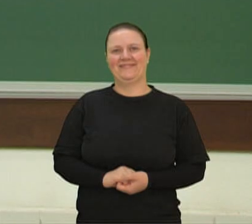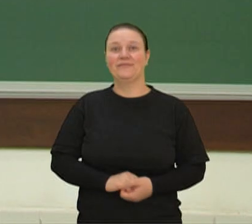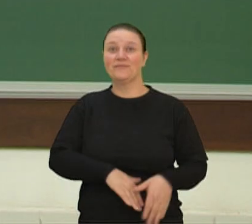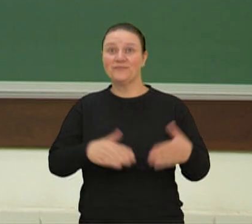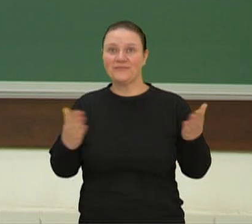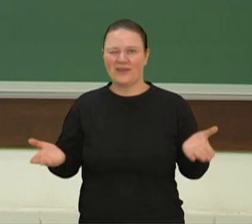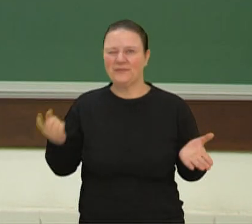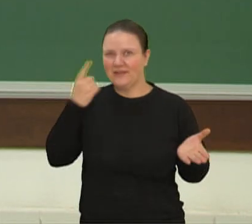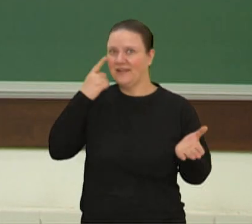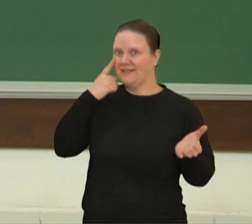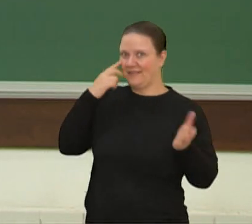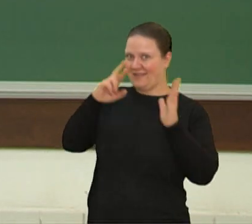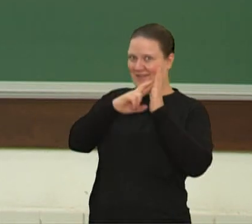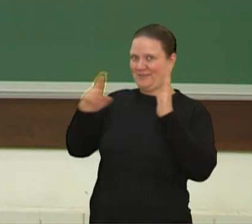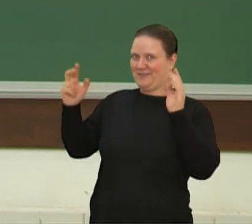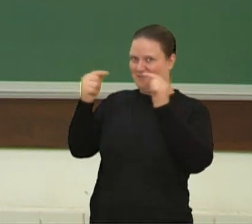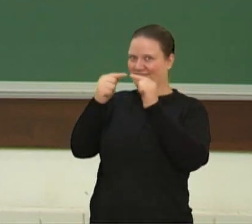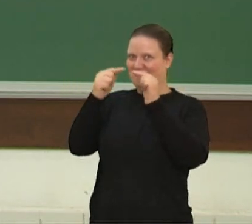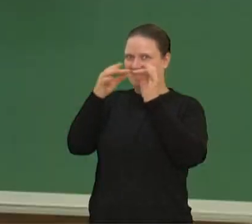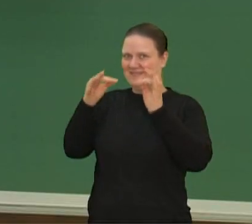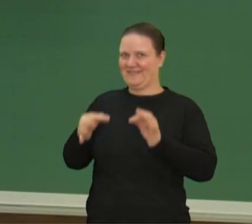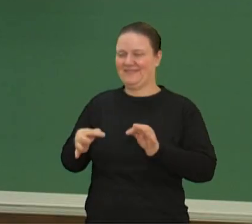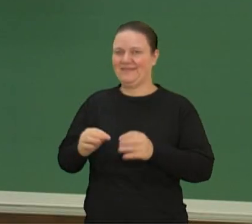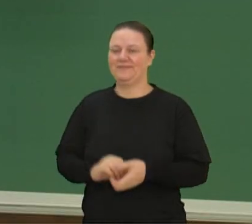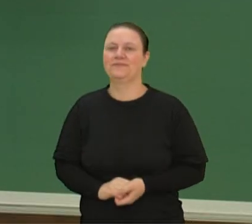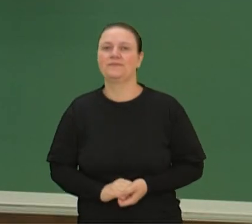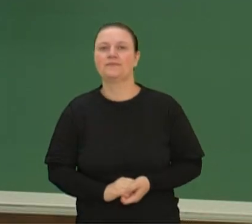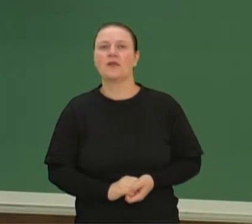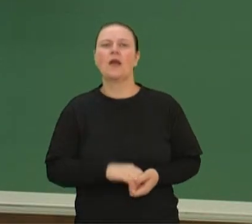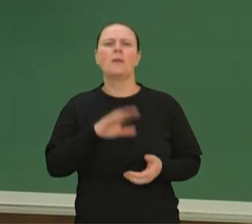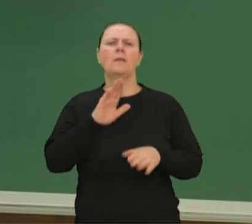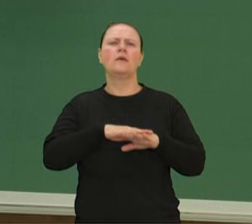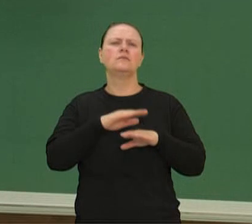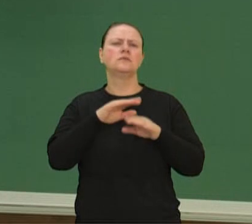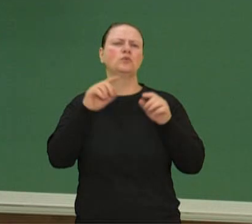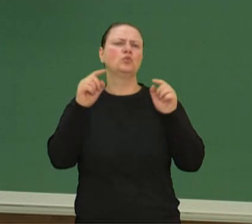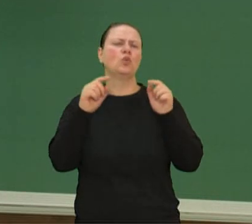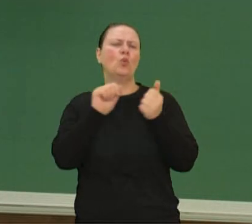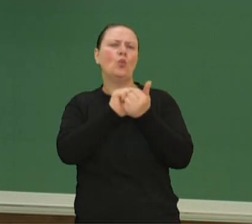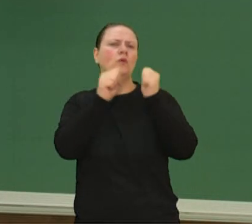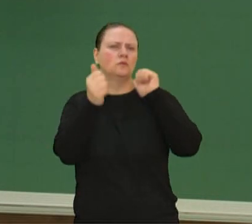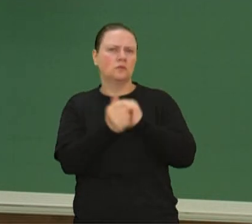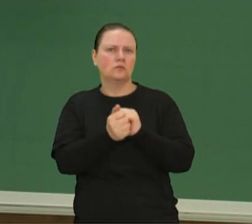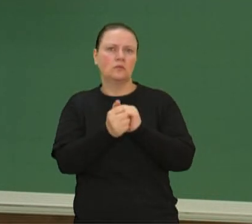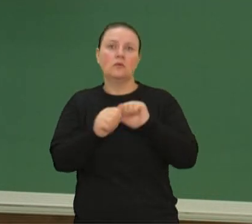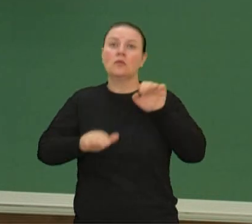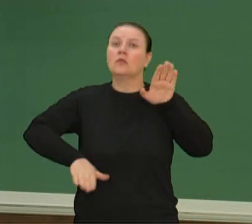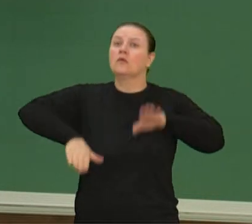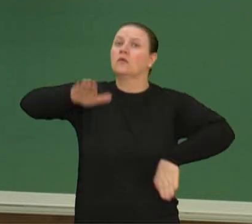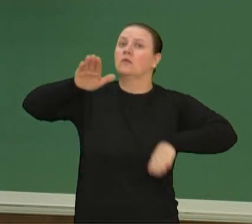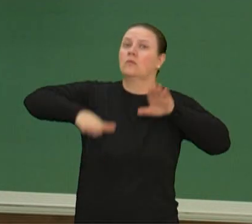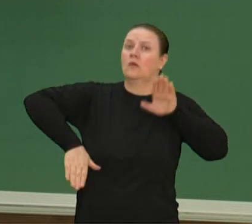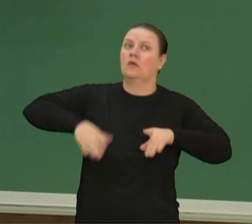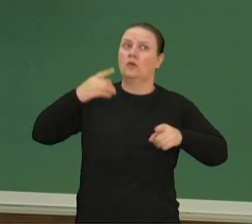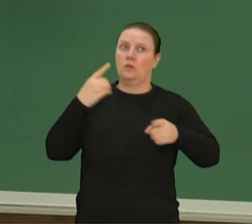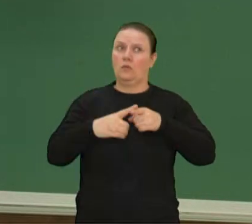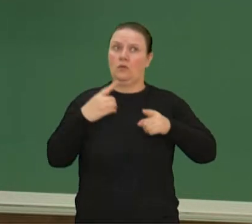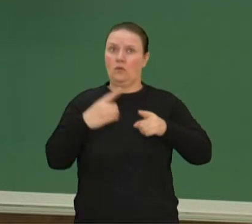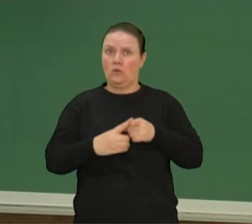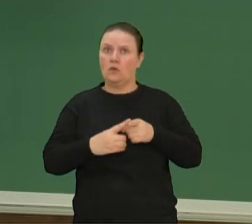Vamos lá conferir então a sua resposta. Então, a alternativa mais adequada é relativo, pois vários fatores devem